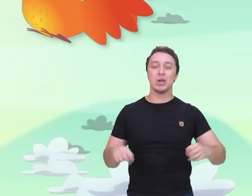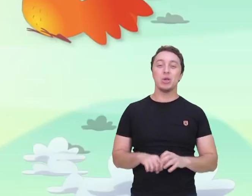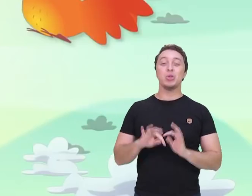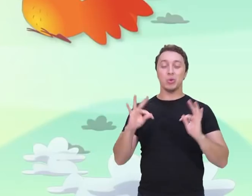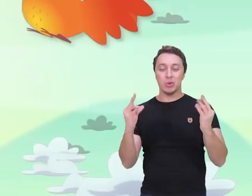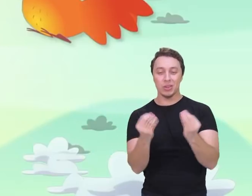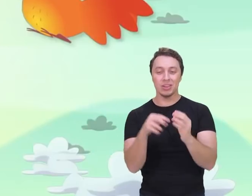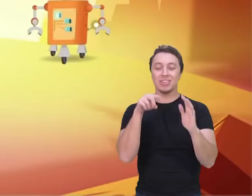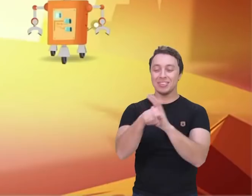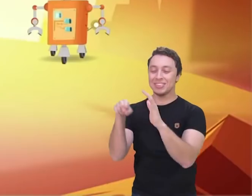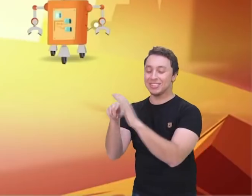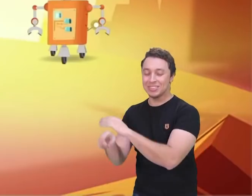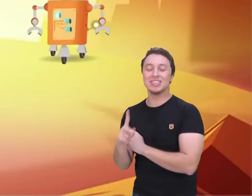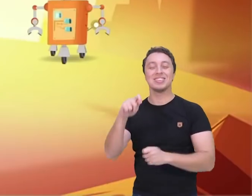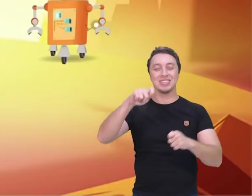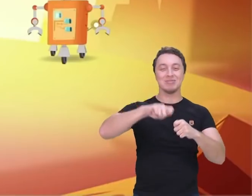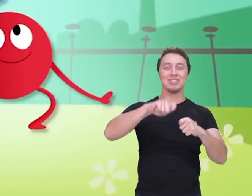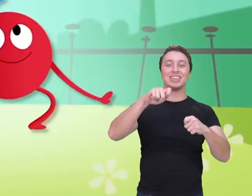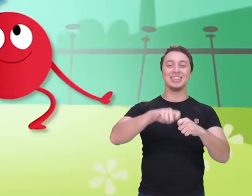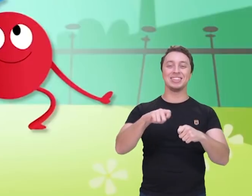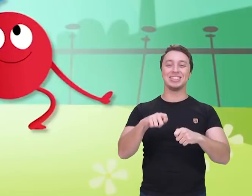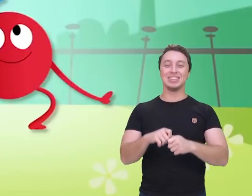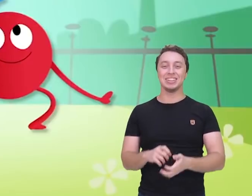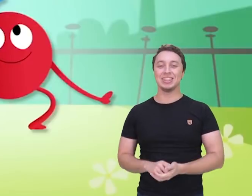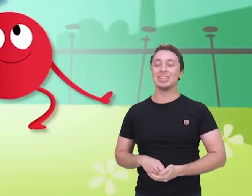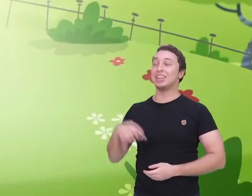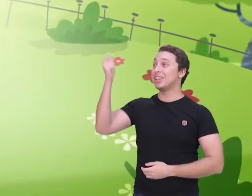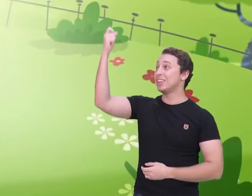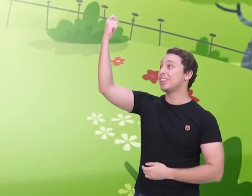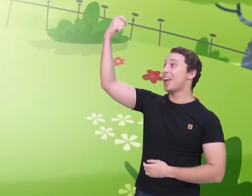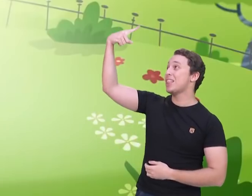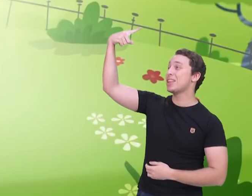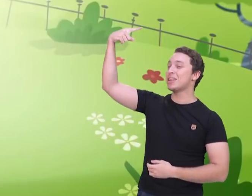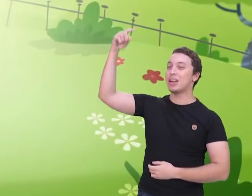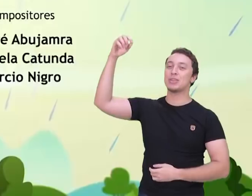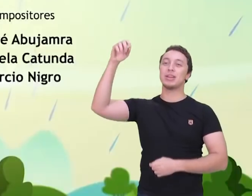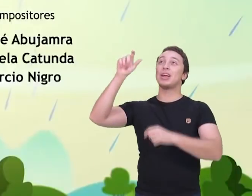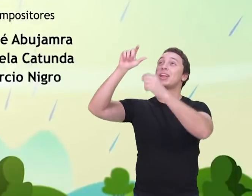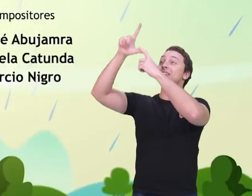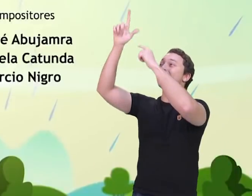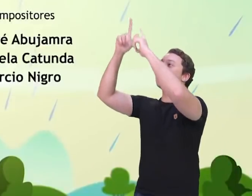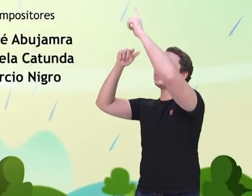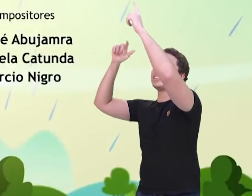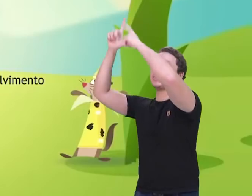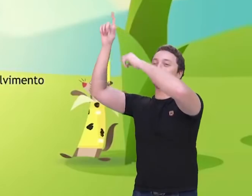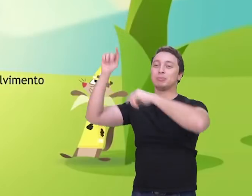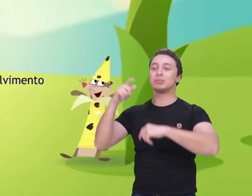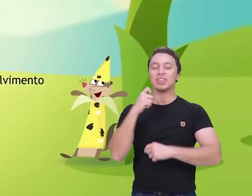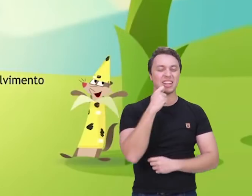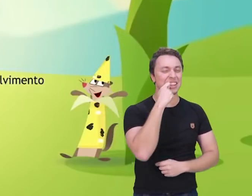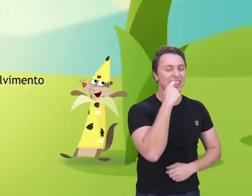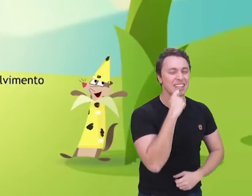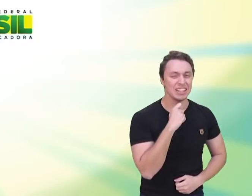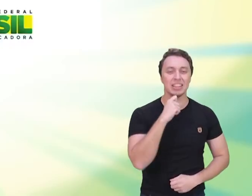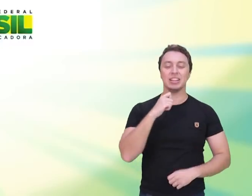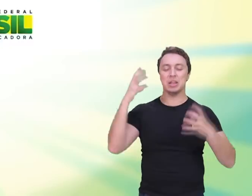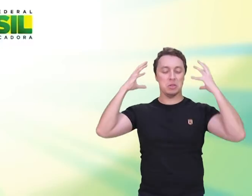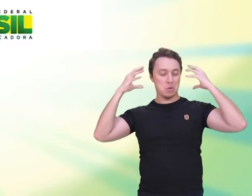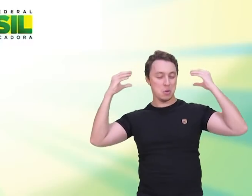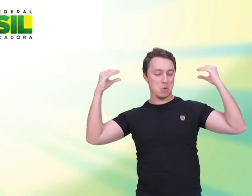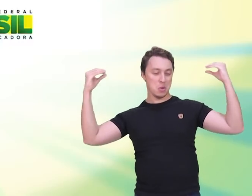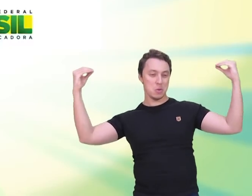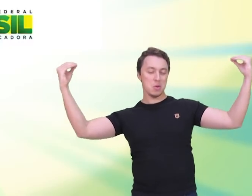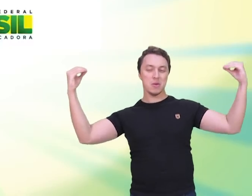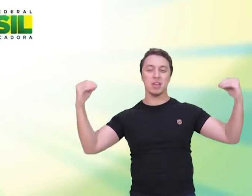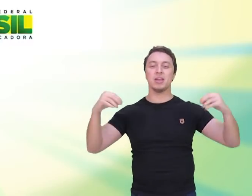Luna. Tudo que a pergunta Luna faz. Por que a luz acende? Cadê a estrela cadente? Por que a gente perde